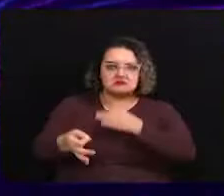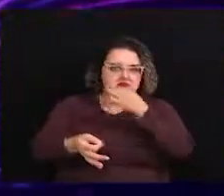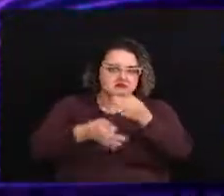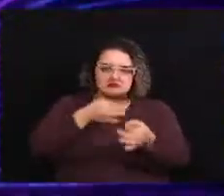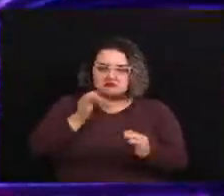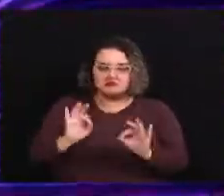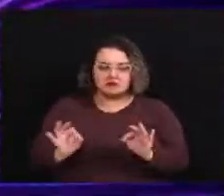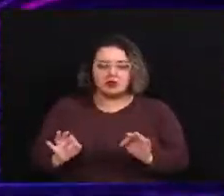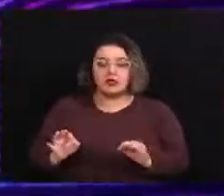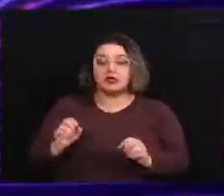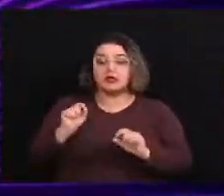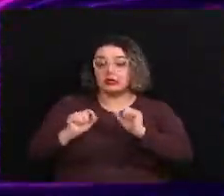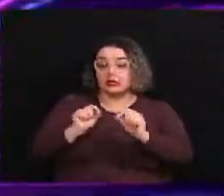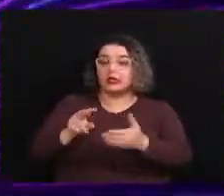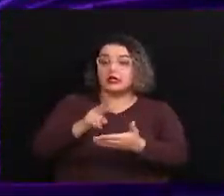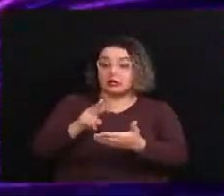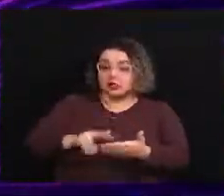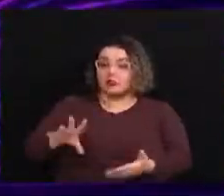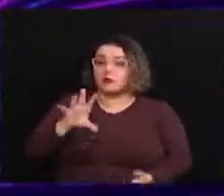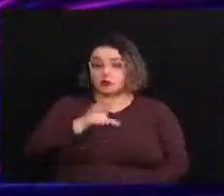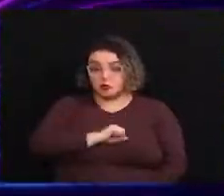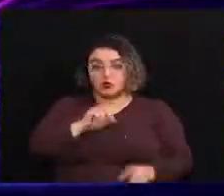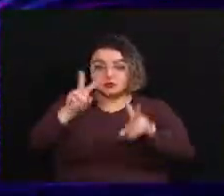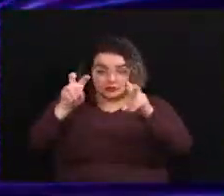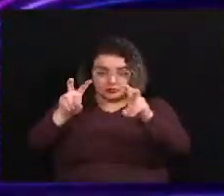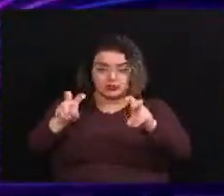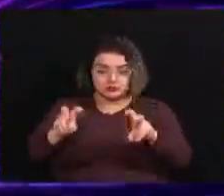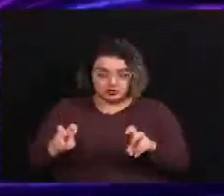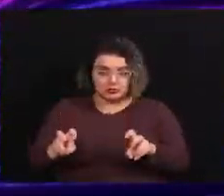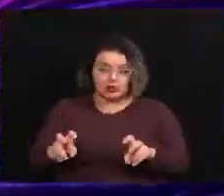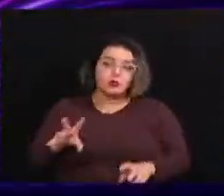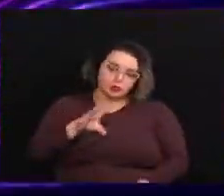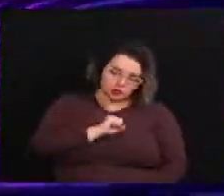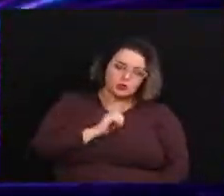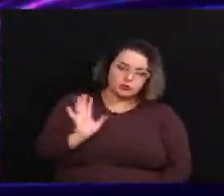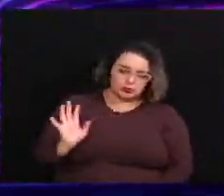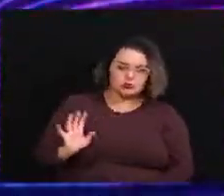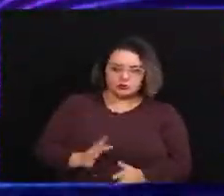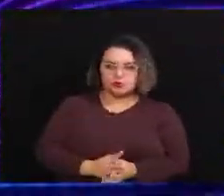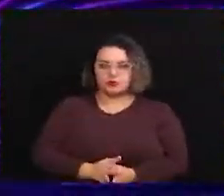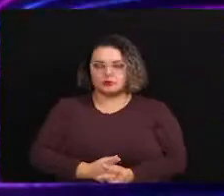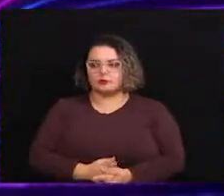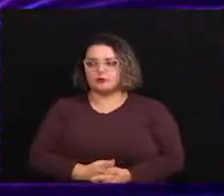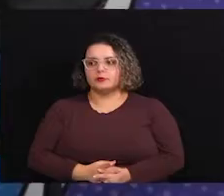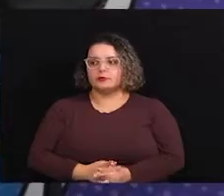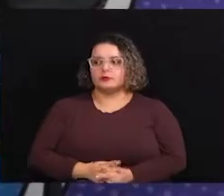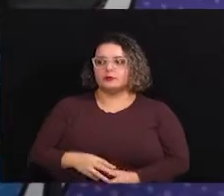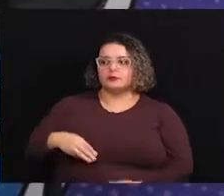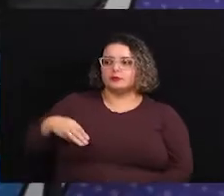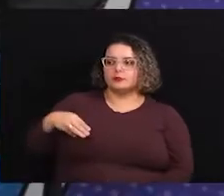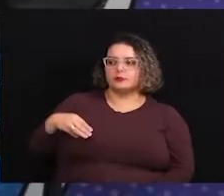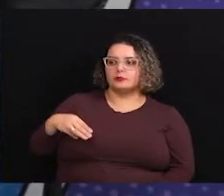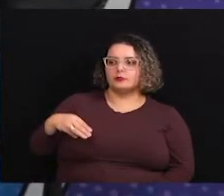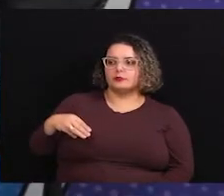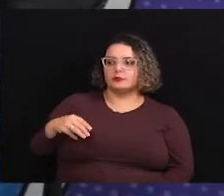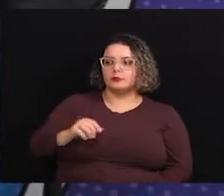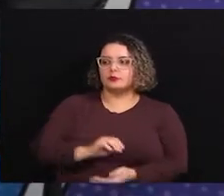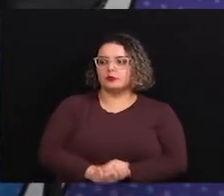crítica assim. O pessoal que leu e que gosta desse tema gostou.